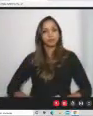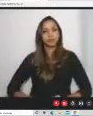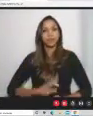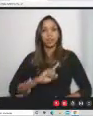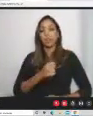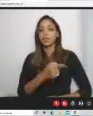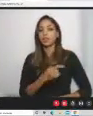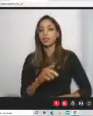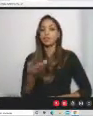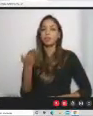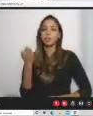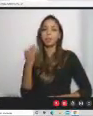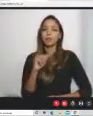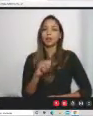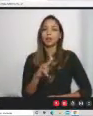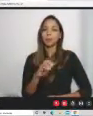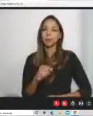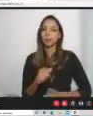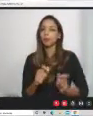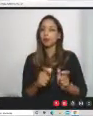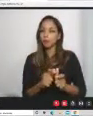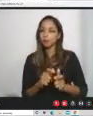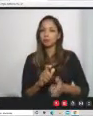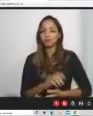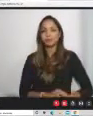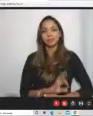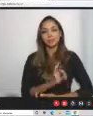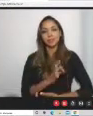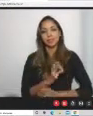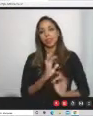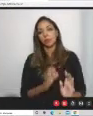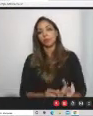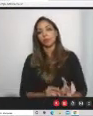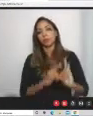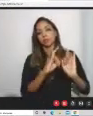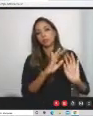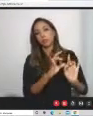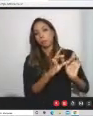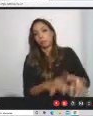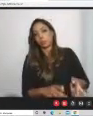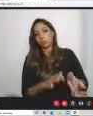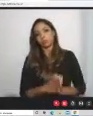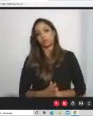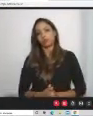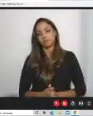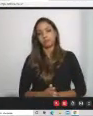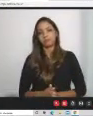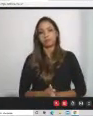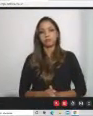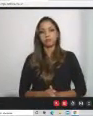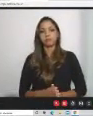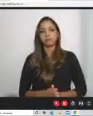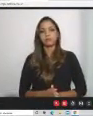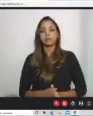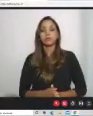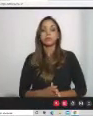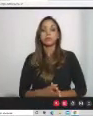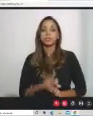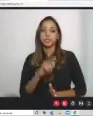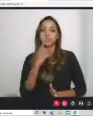UPINHA, o prédio está abandonado, como a senhora falou, o prédio parece que é cedido pela Secretaria